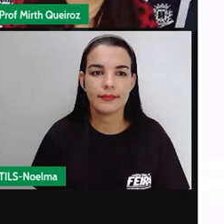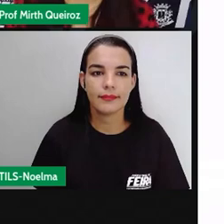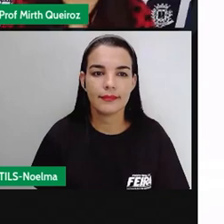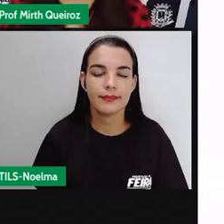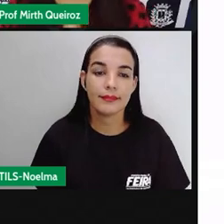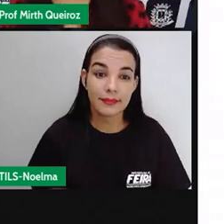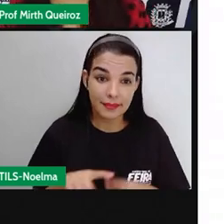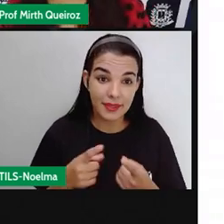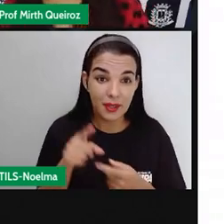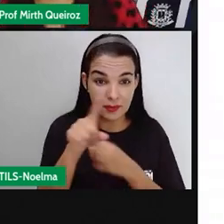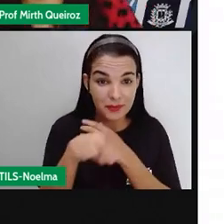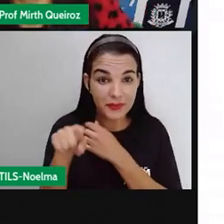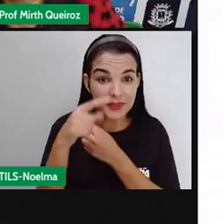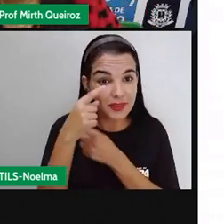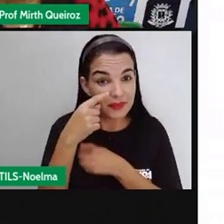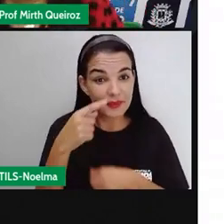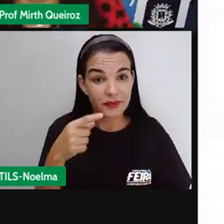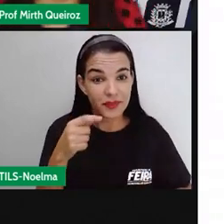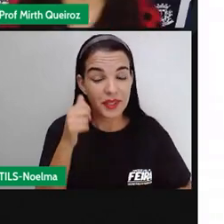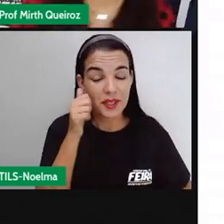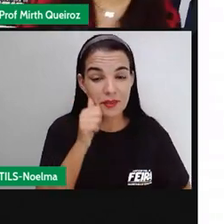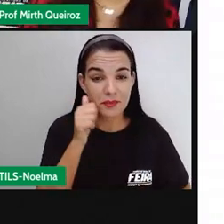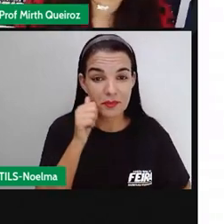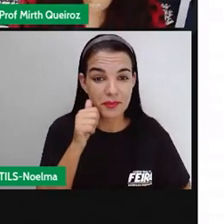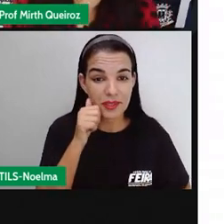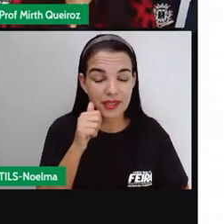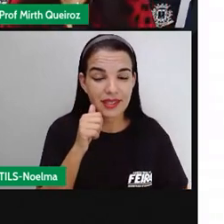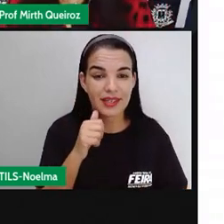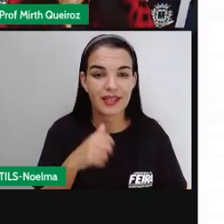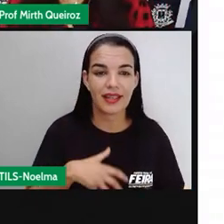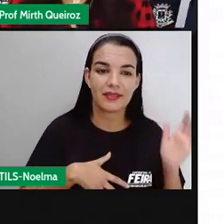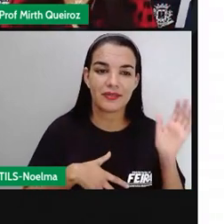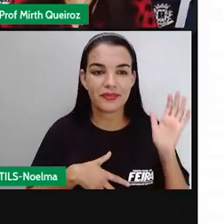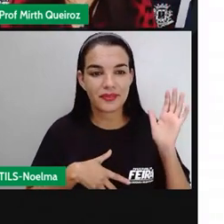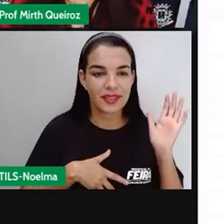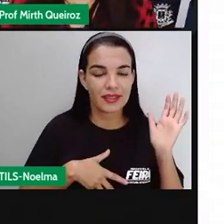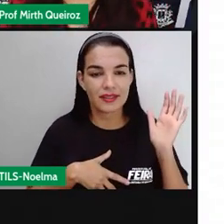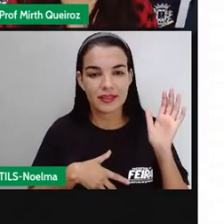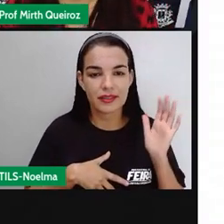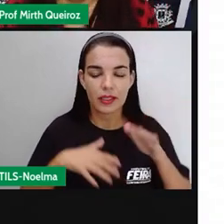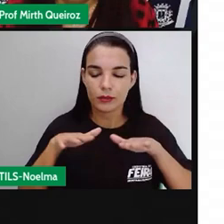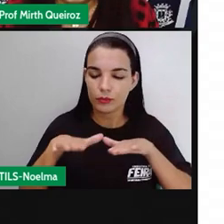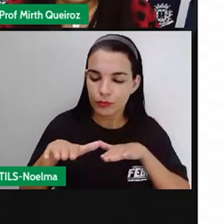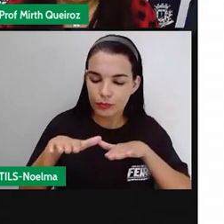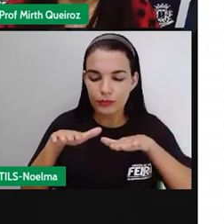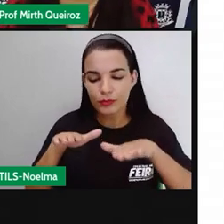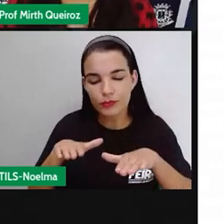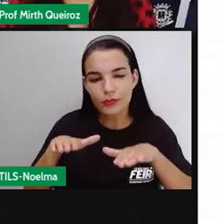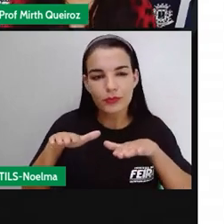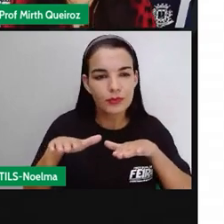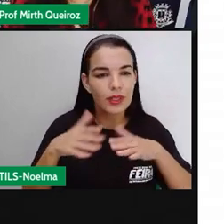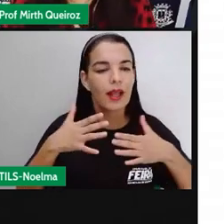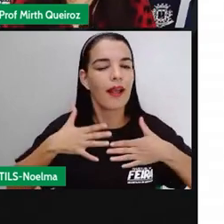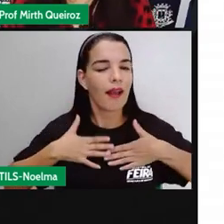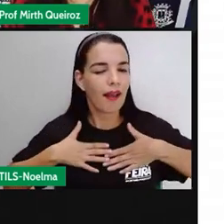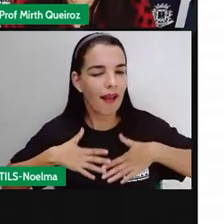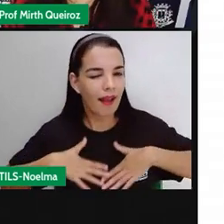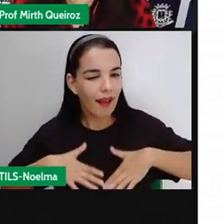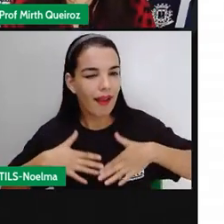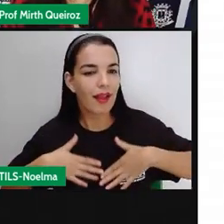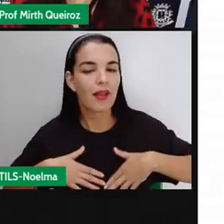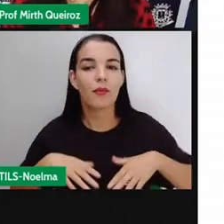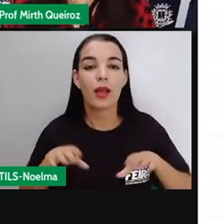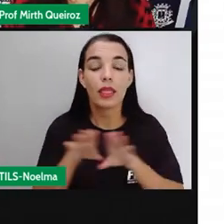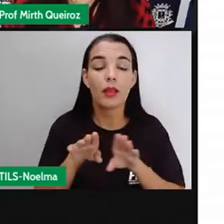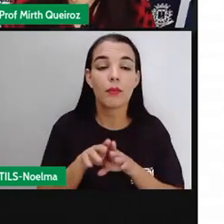namorar. Aí vocês viram, né? A Francine, ela como couve aí dessa música Xote das Meninas, que é de Luiz